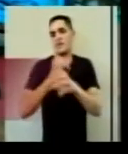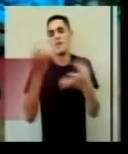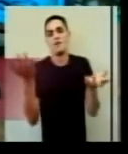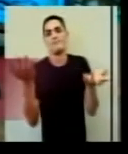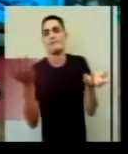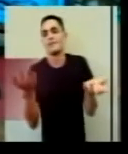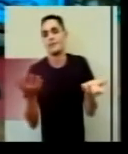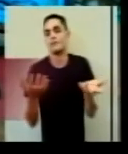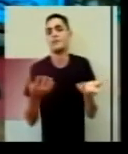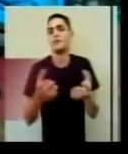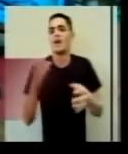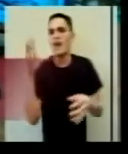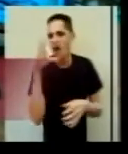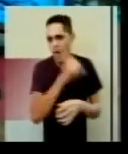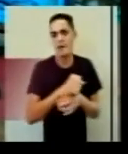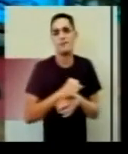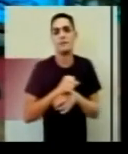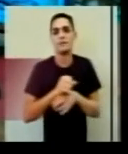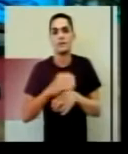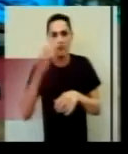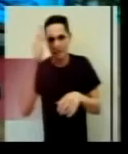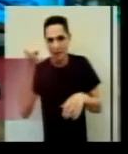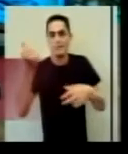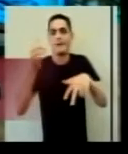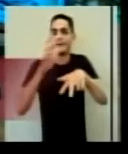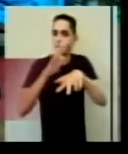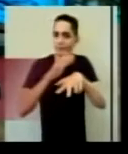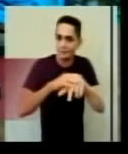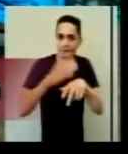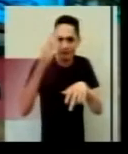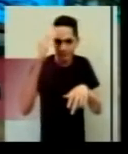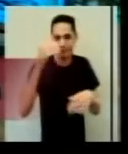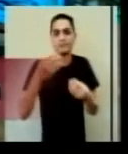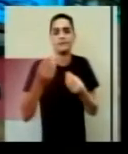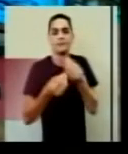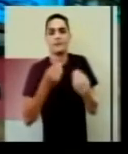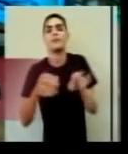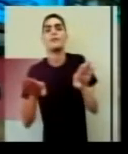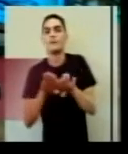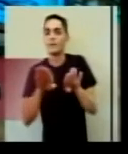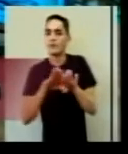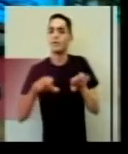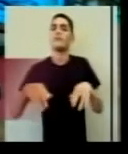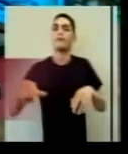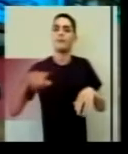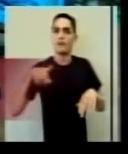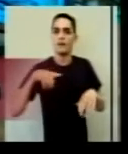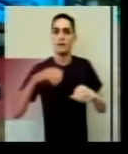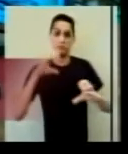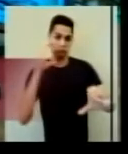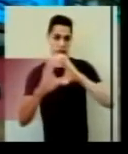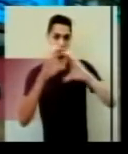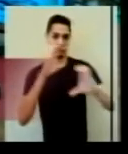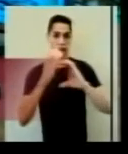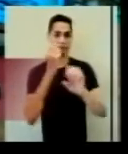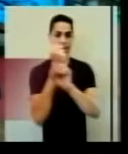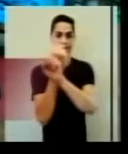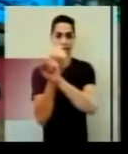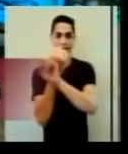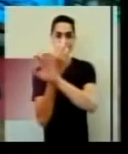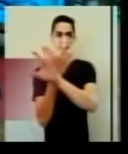informações online sobre o que está acontecendo com o paciente. Nós temos a comunicação da